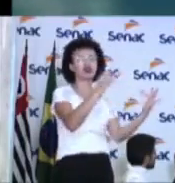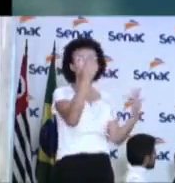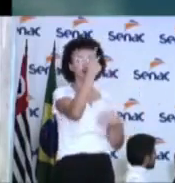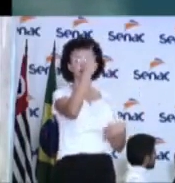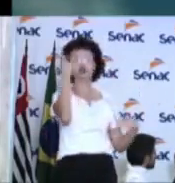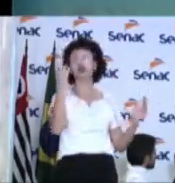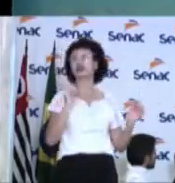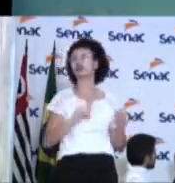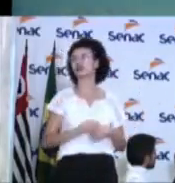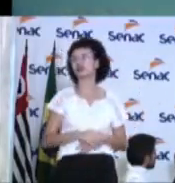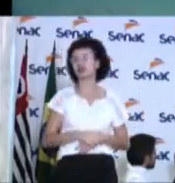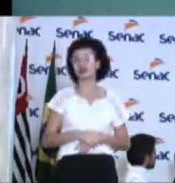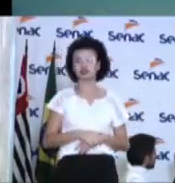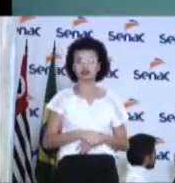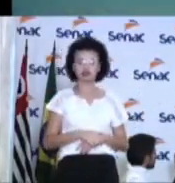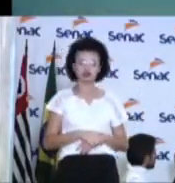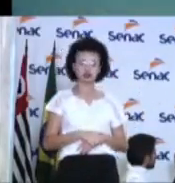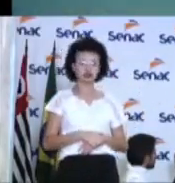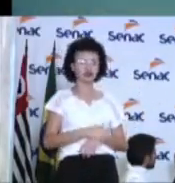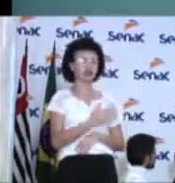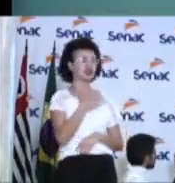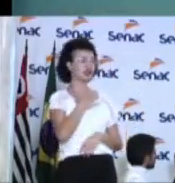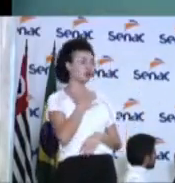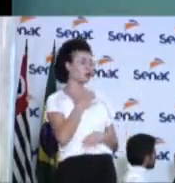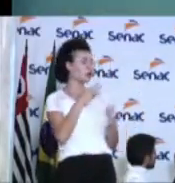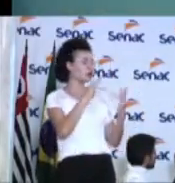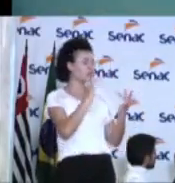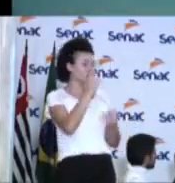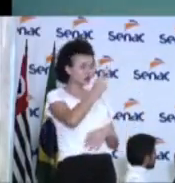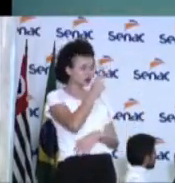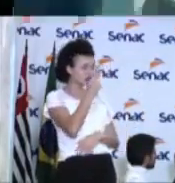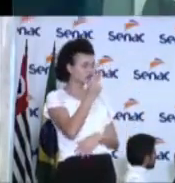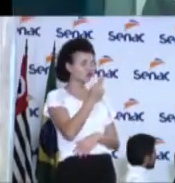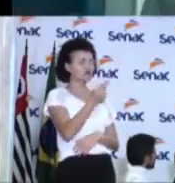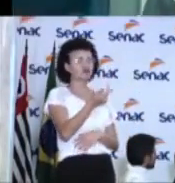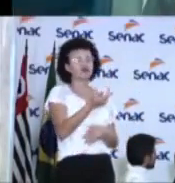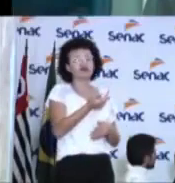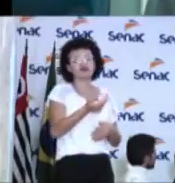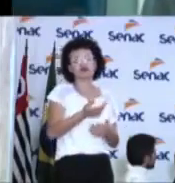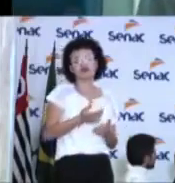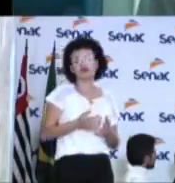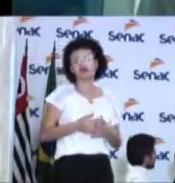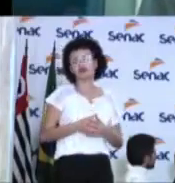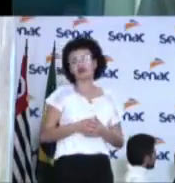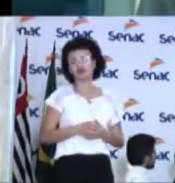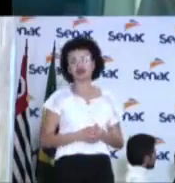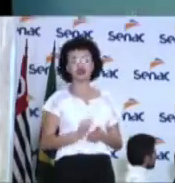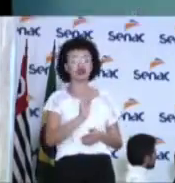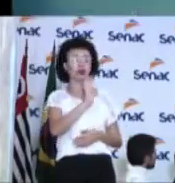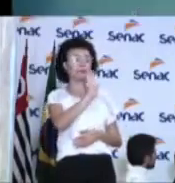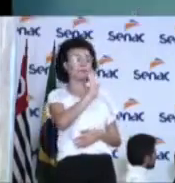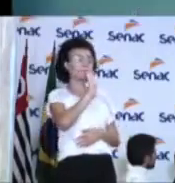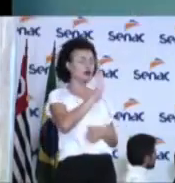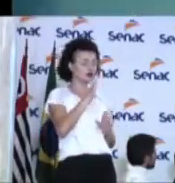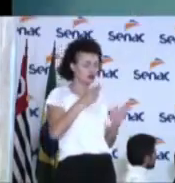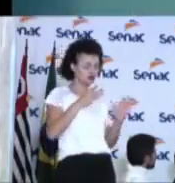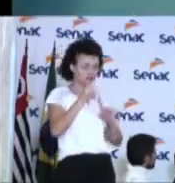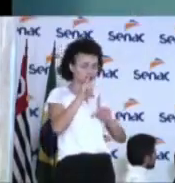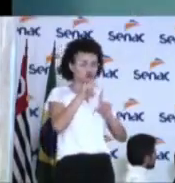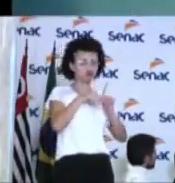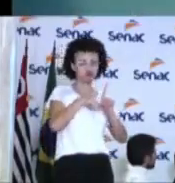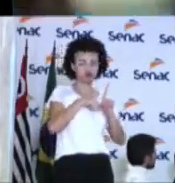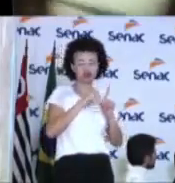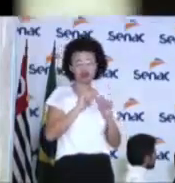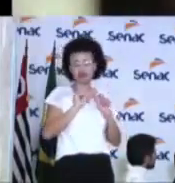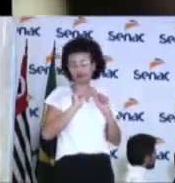né? E eu não sou muito bom com gente. Mas se não aparecer nada em um mês, eu faço